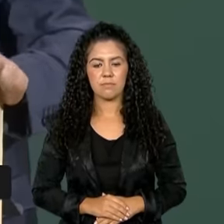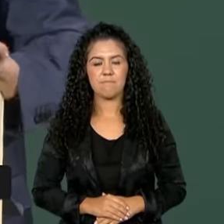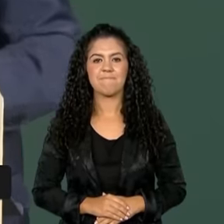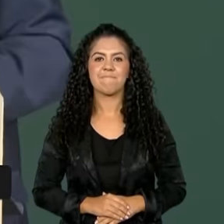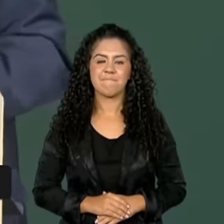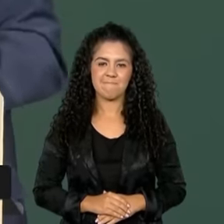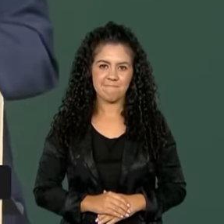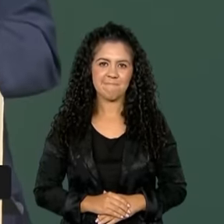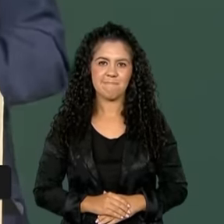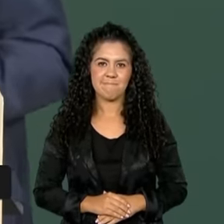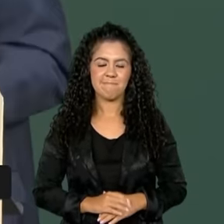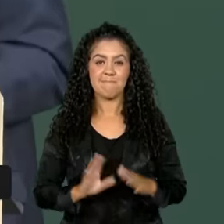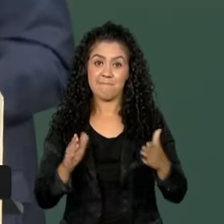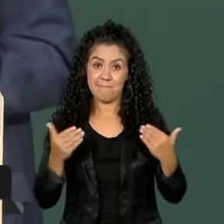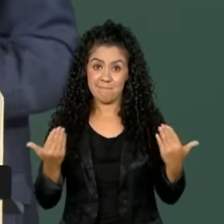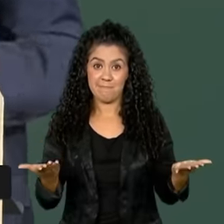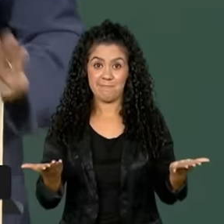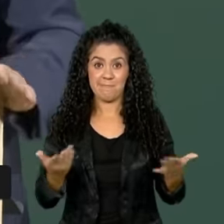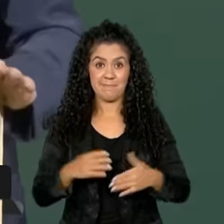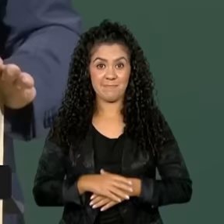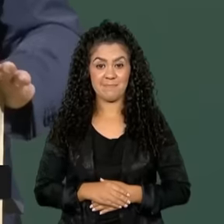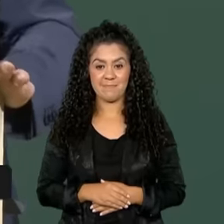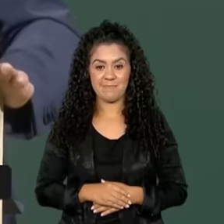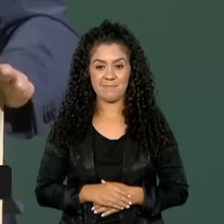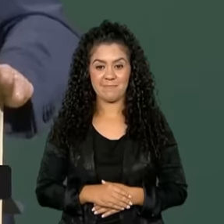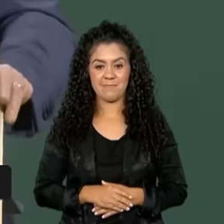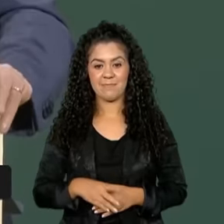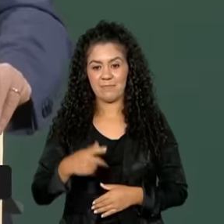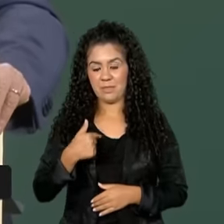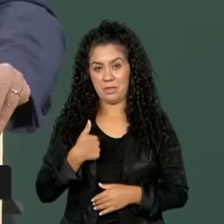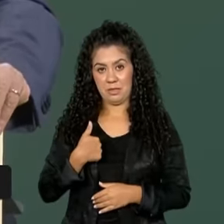eu não tenho uma nominata,